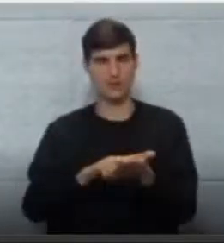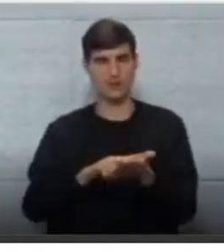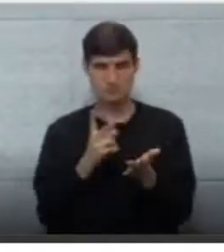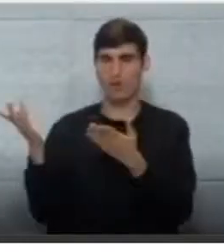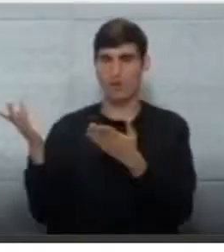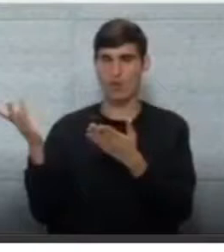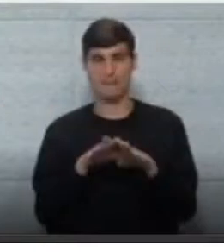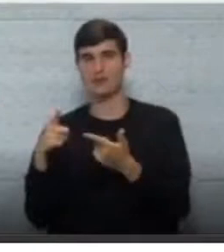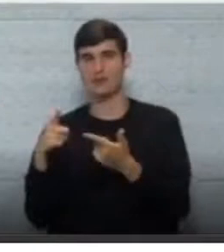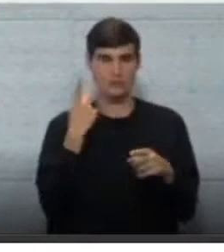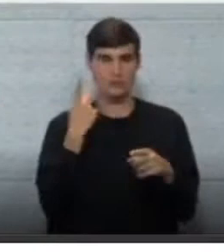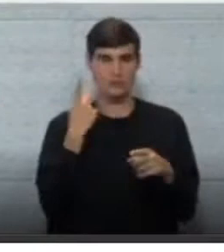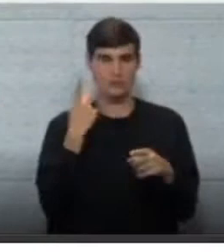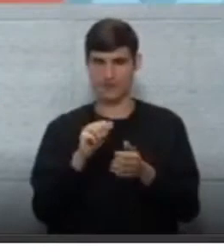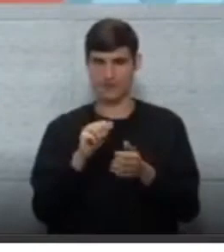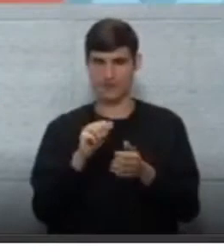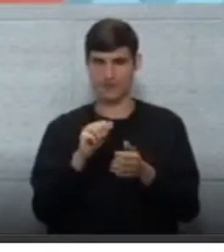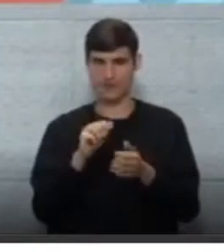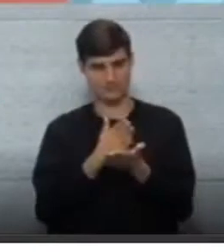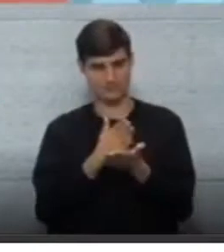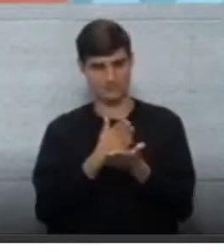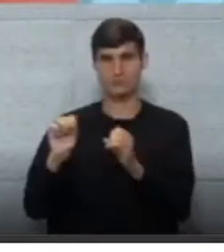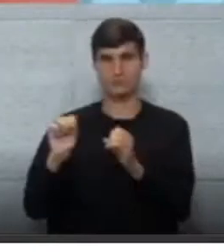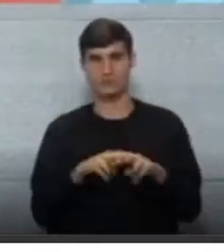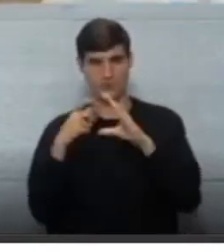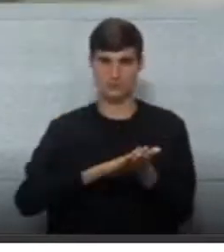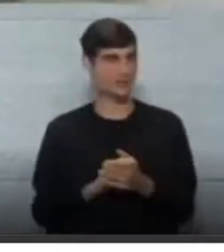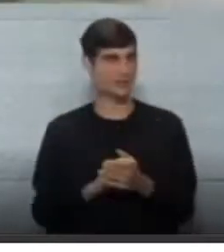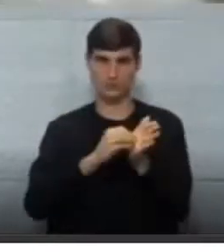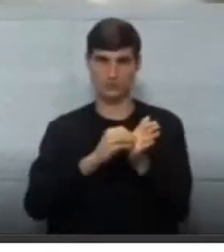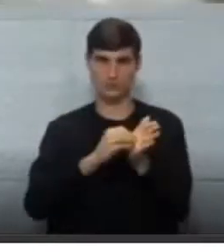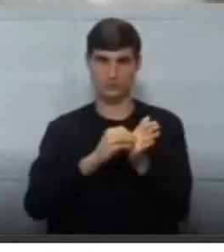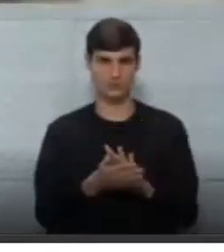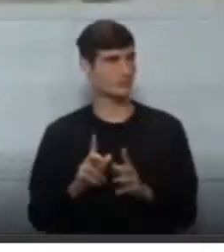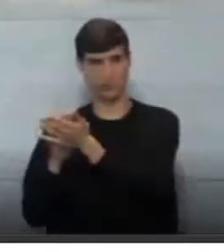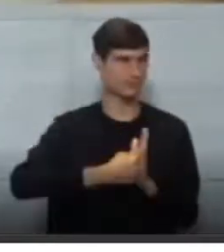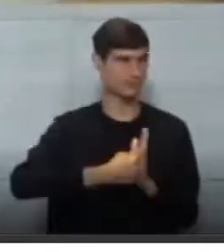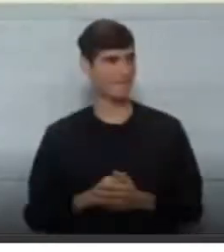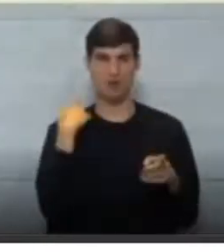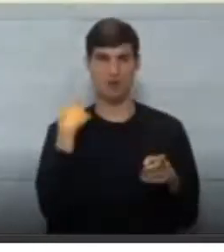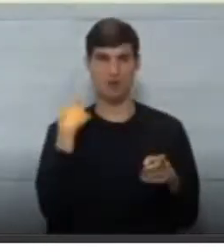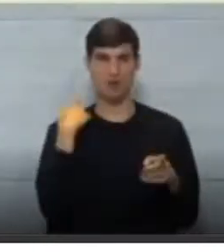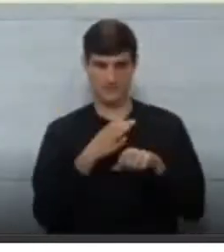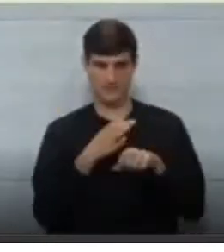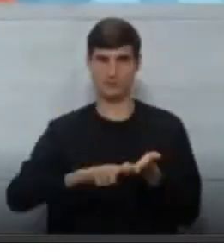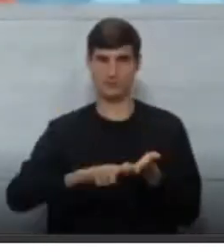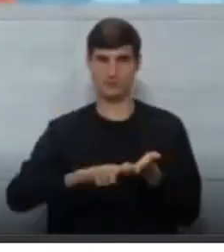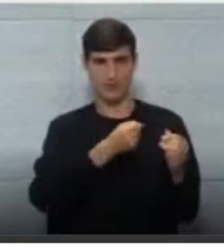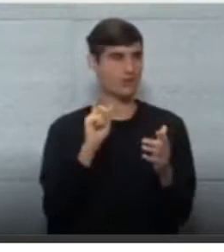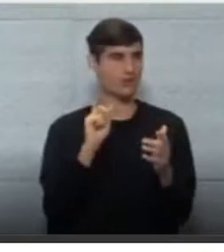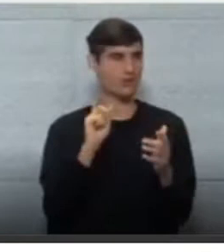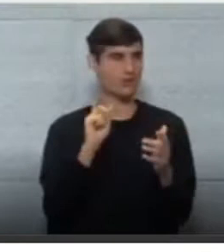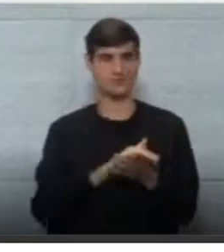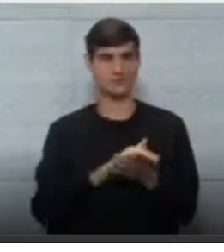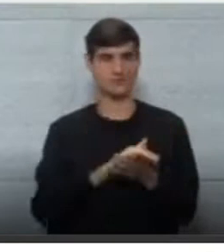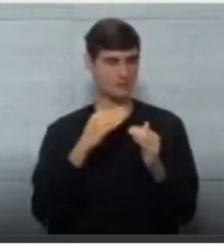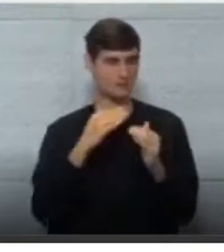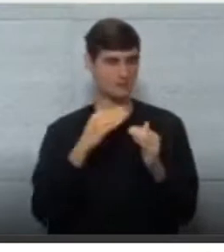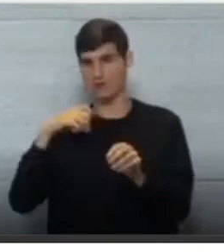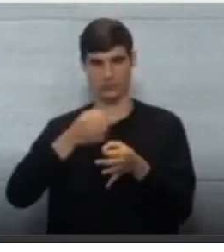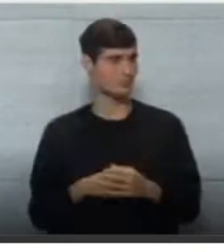falar dos cuidados prévios, do uso de EPIs, né, como a gente já sabe. E aí sim, nós vamos lá para o início